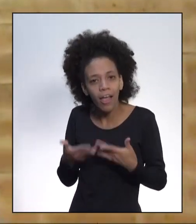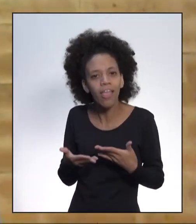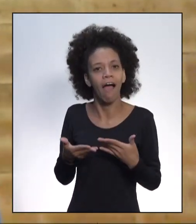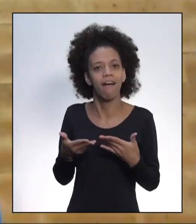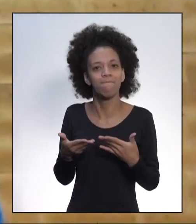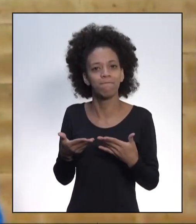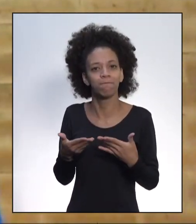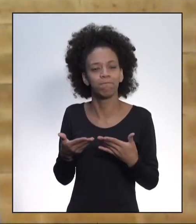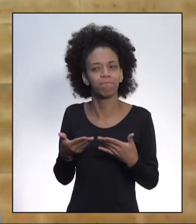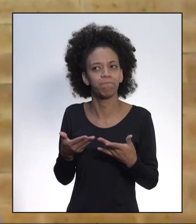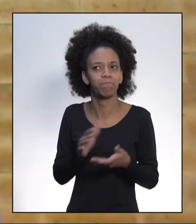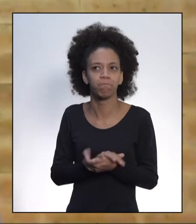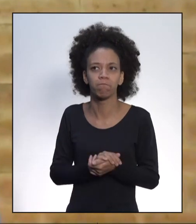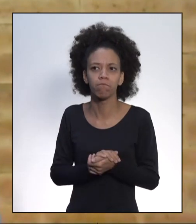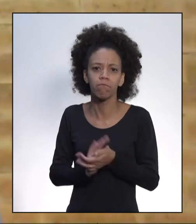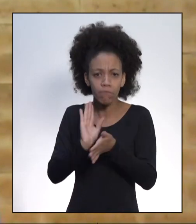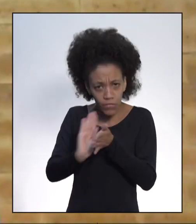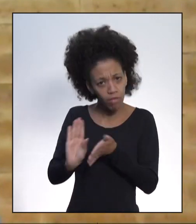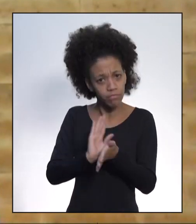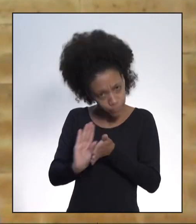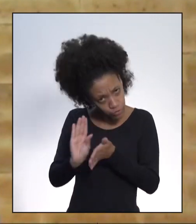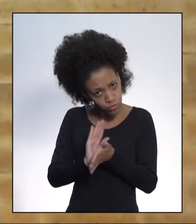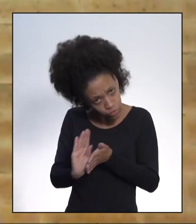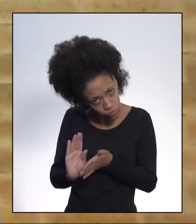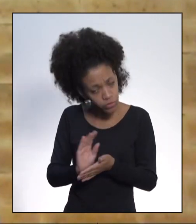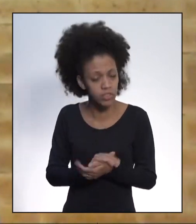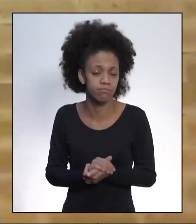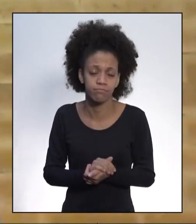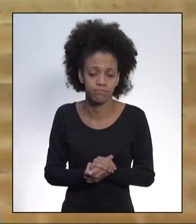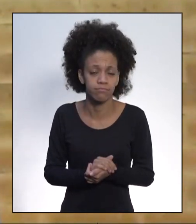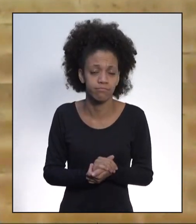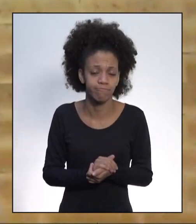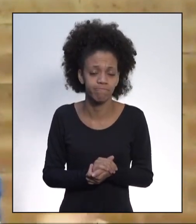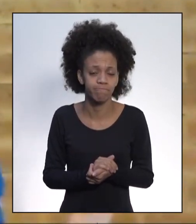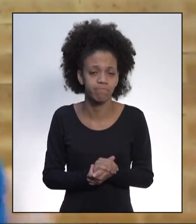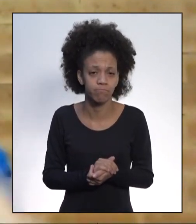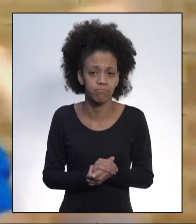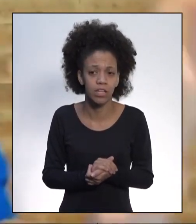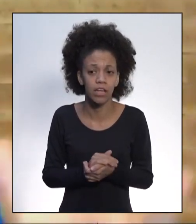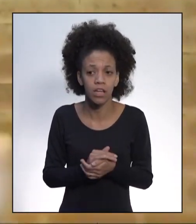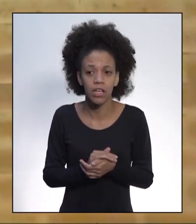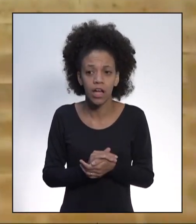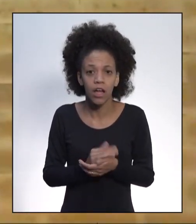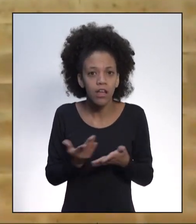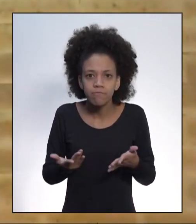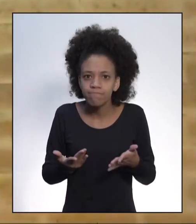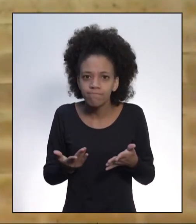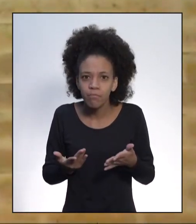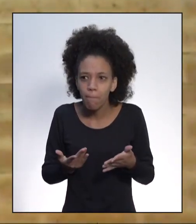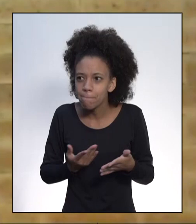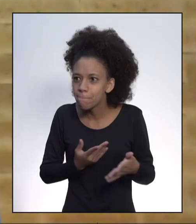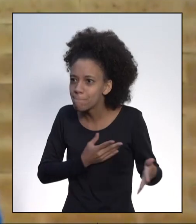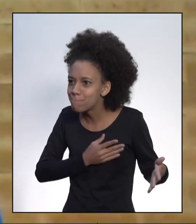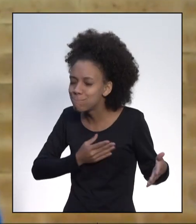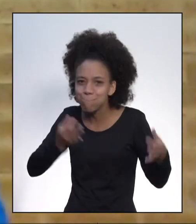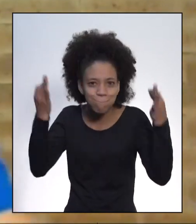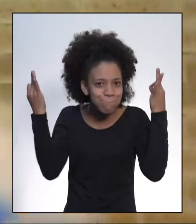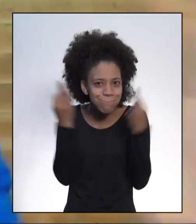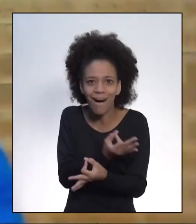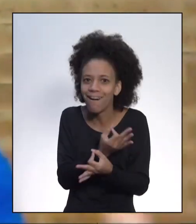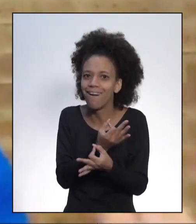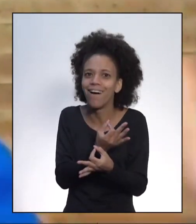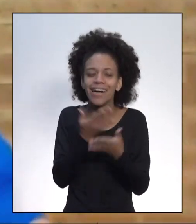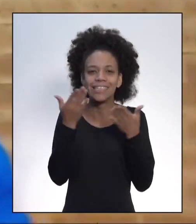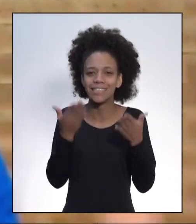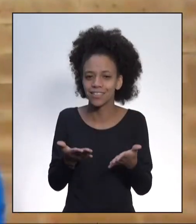acabei investindo nisso e deu certo. Meu, agora